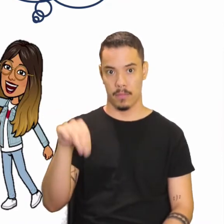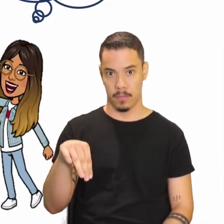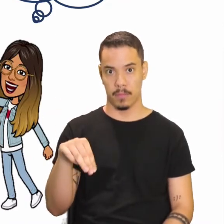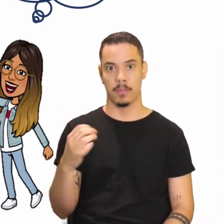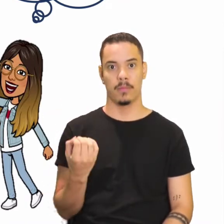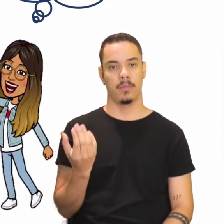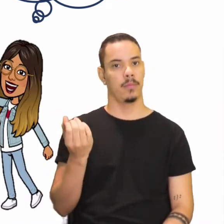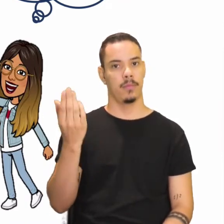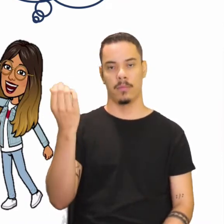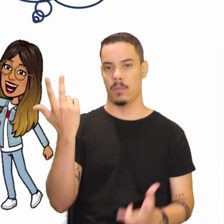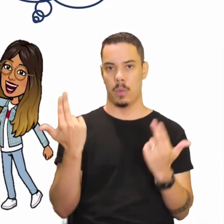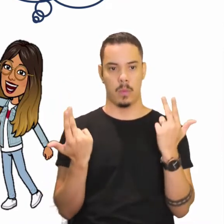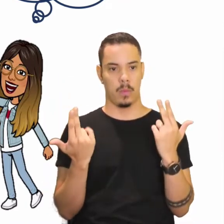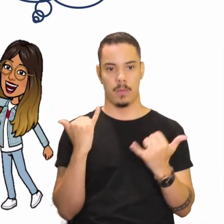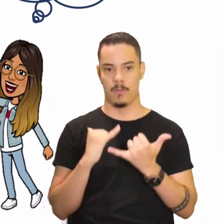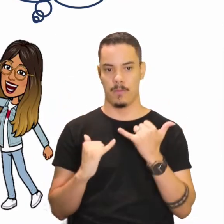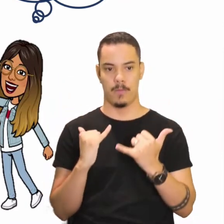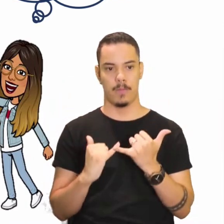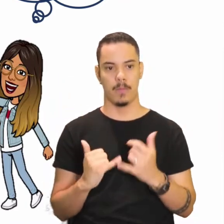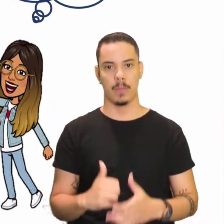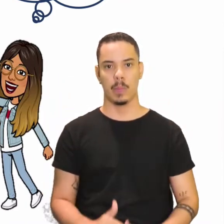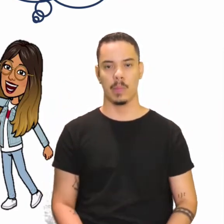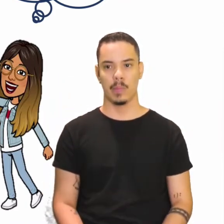de viajar.